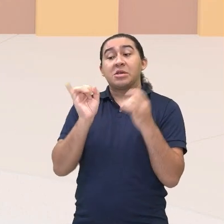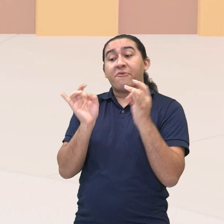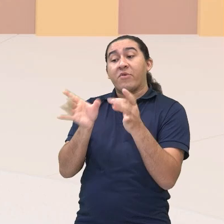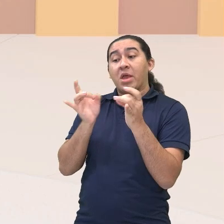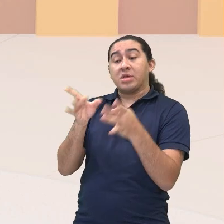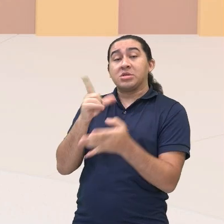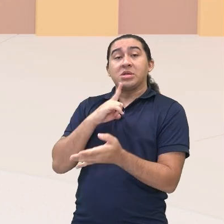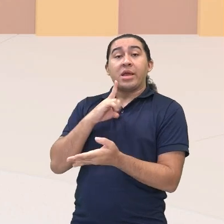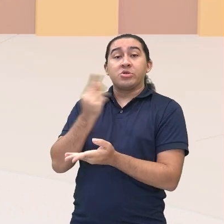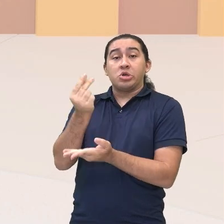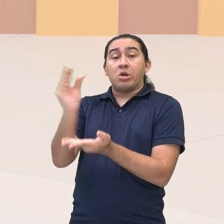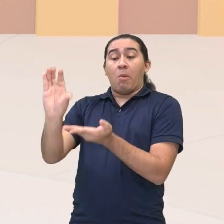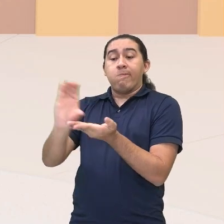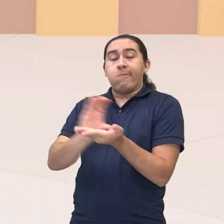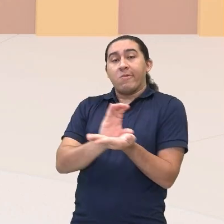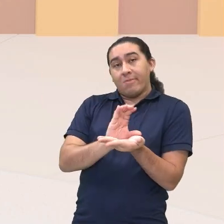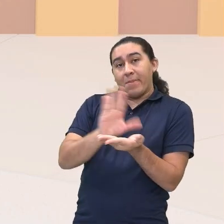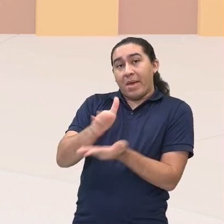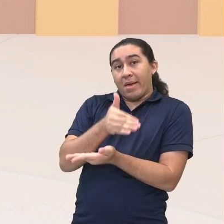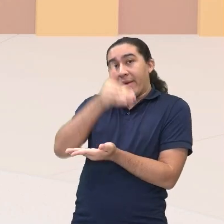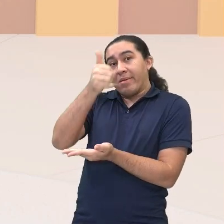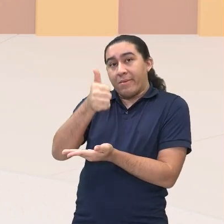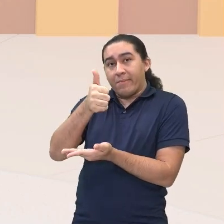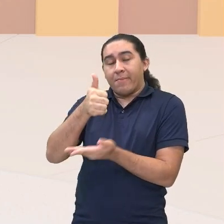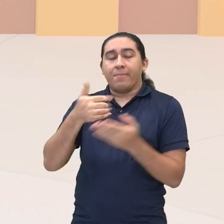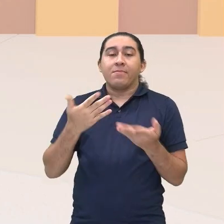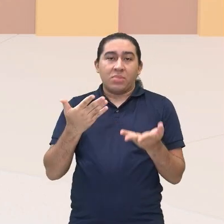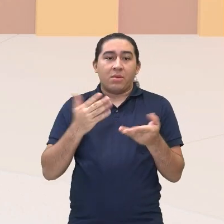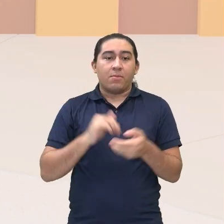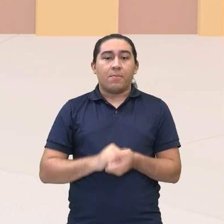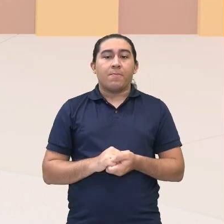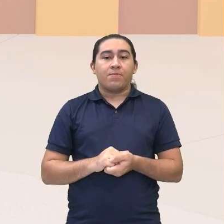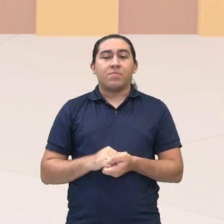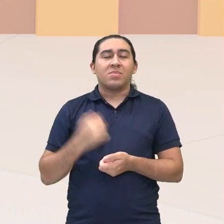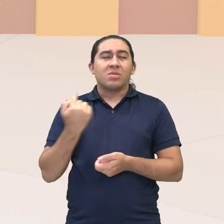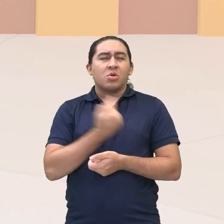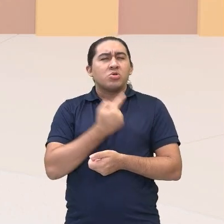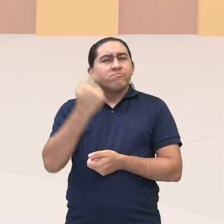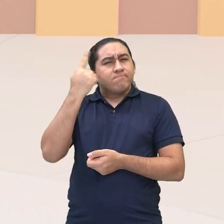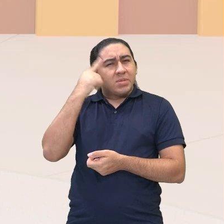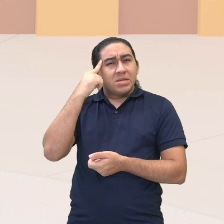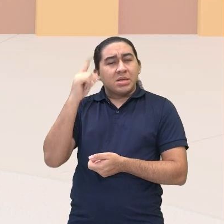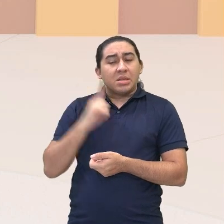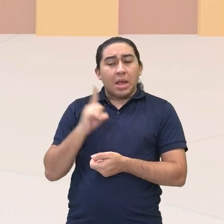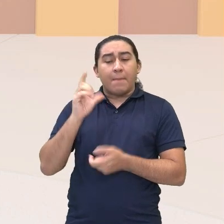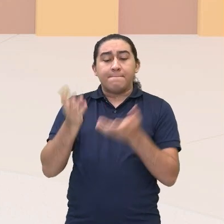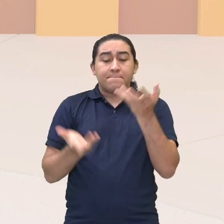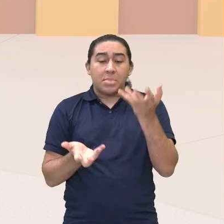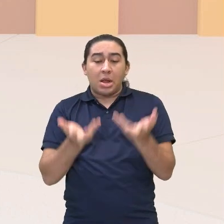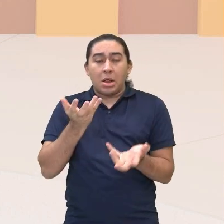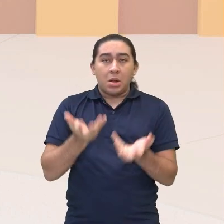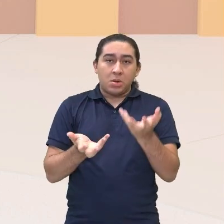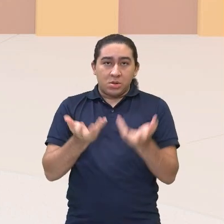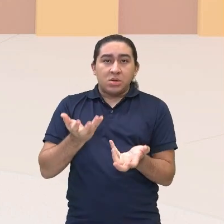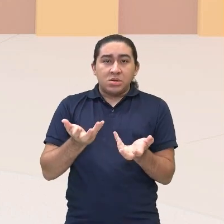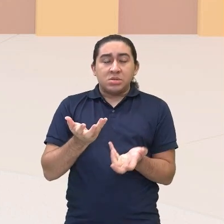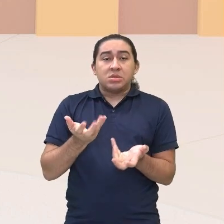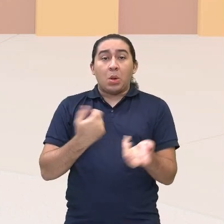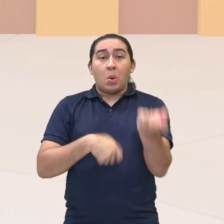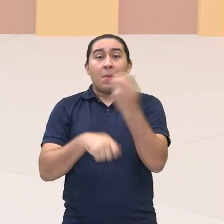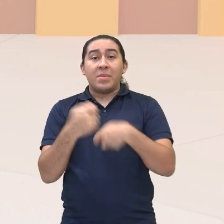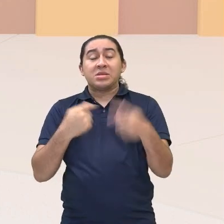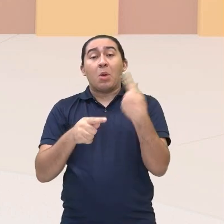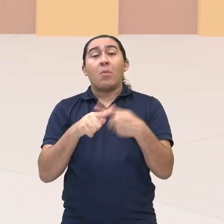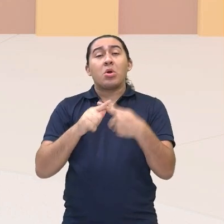valores, tá? Então, o superávit, às vezes a gente escuta falar bastante da balança comercial, onde o Brasil teve